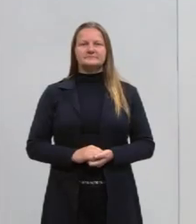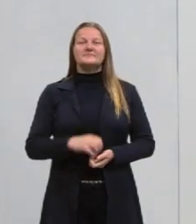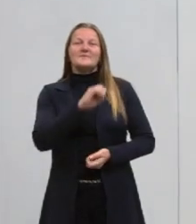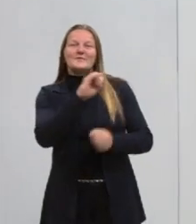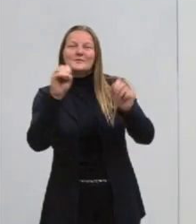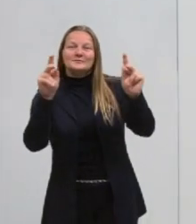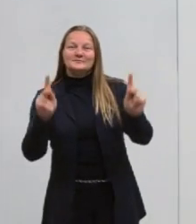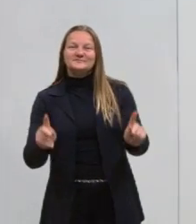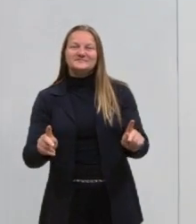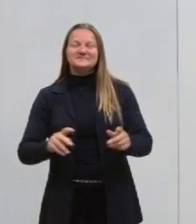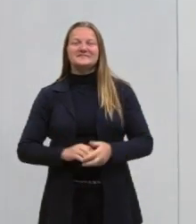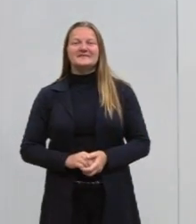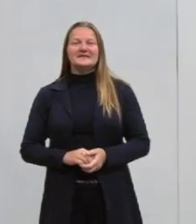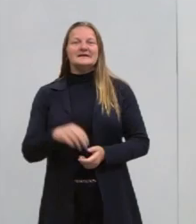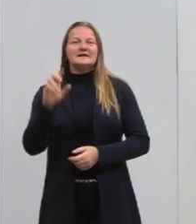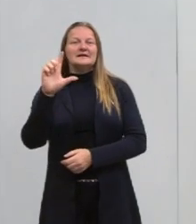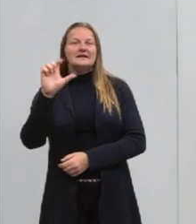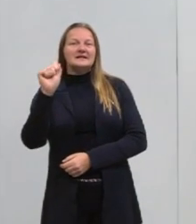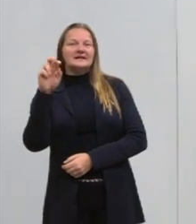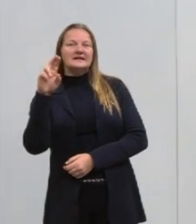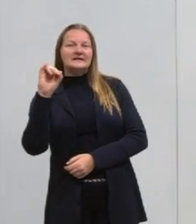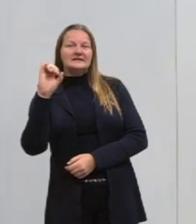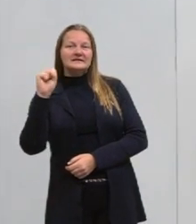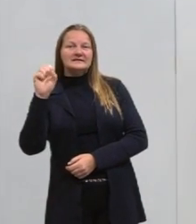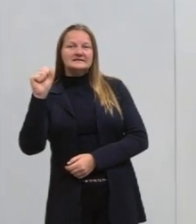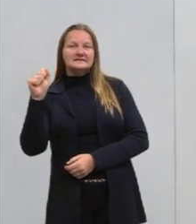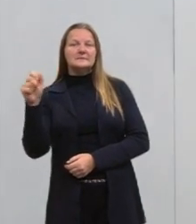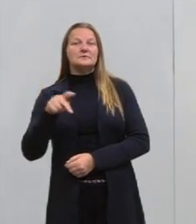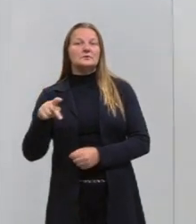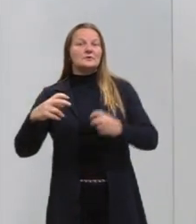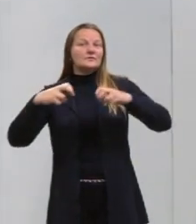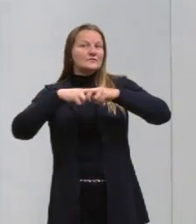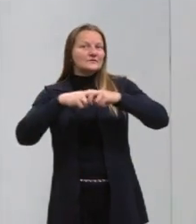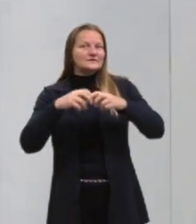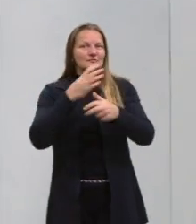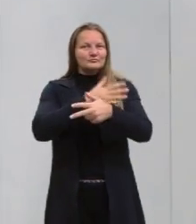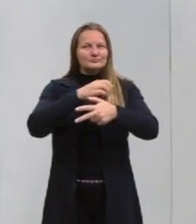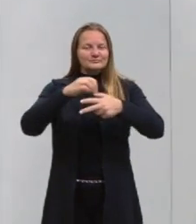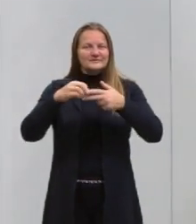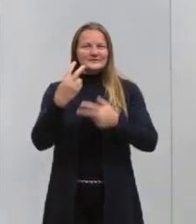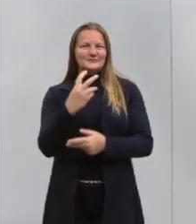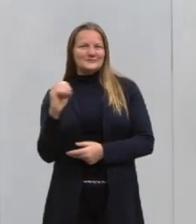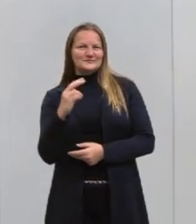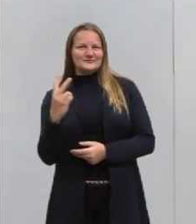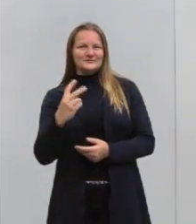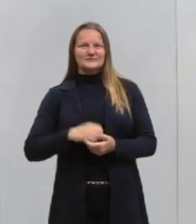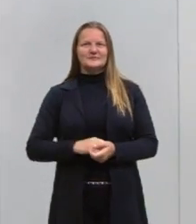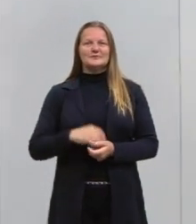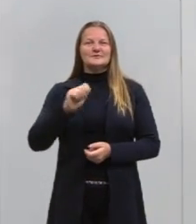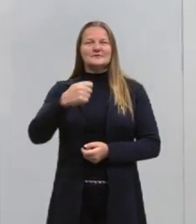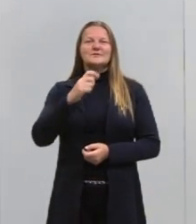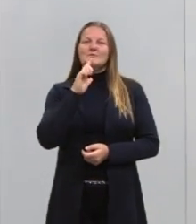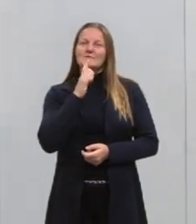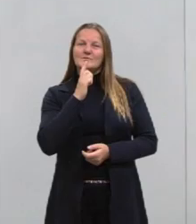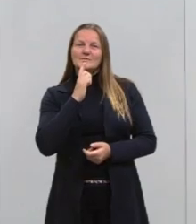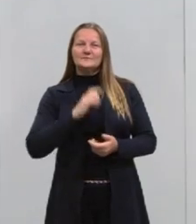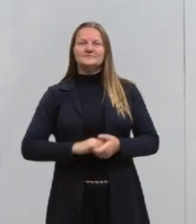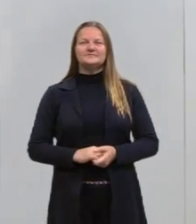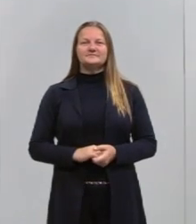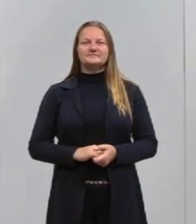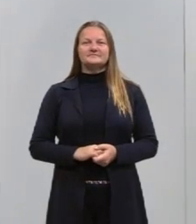Olá pessoal Eu me chamo Larissa e Sou professora de física do prenem 2022 Esse é o meu sinal em Libras